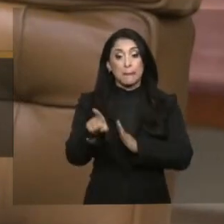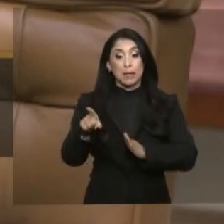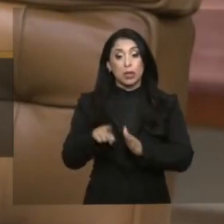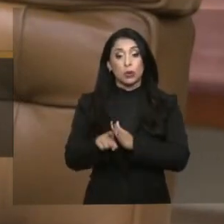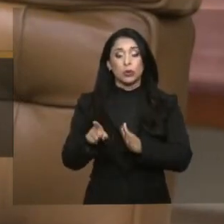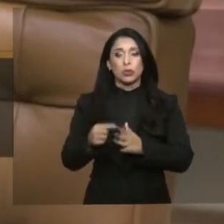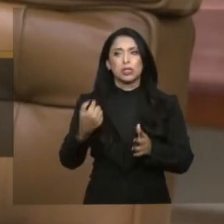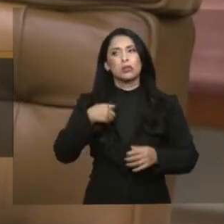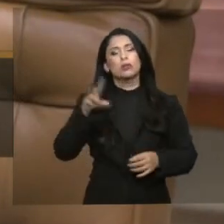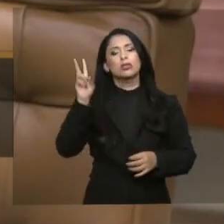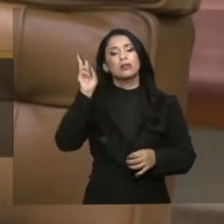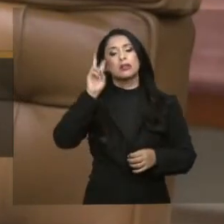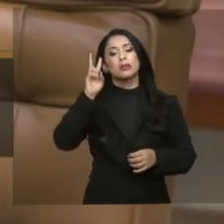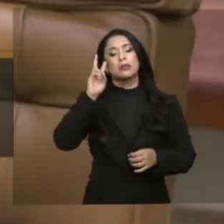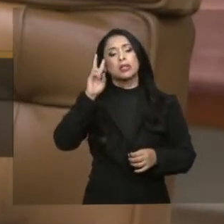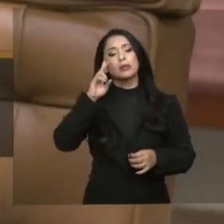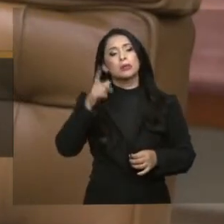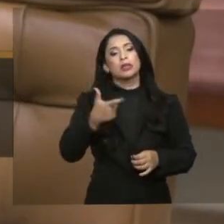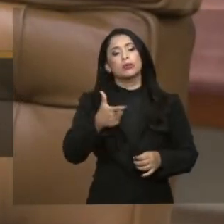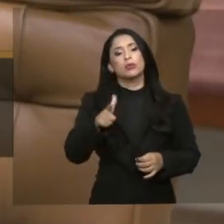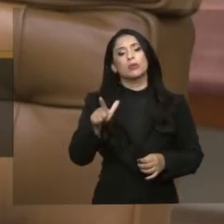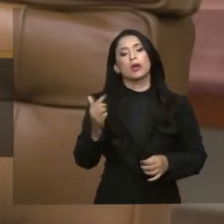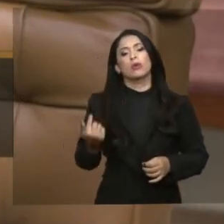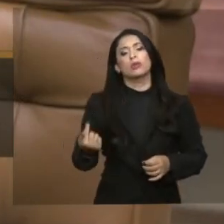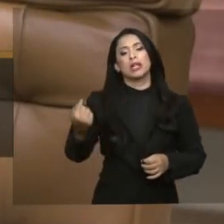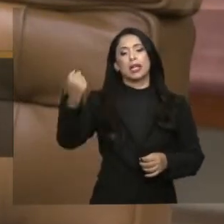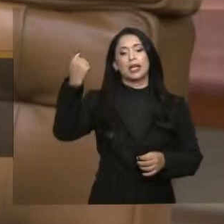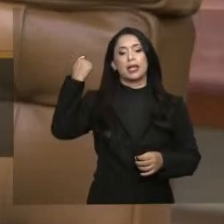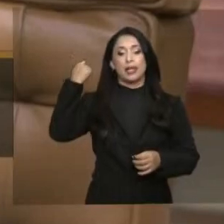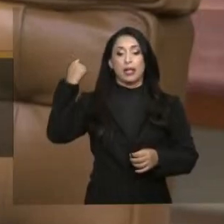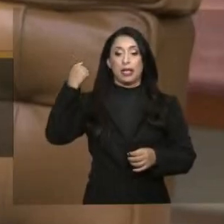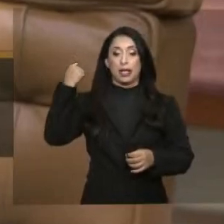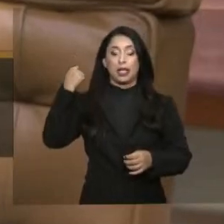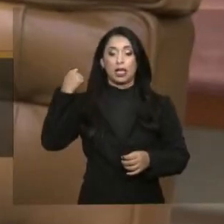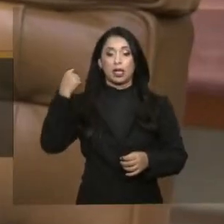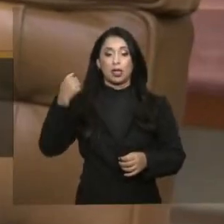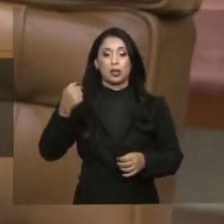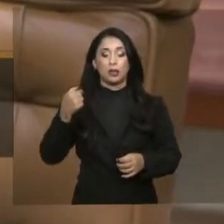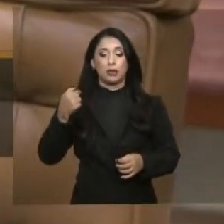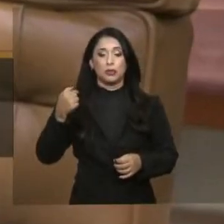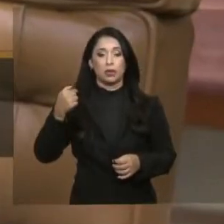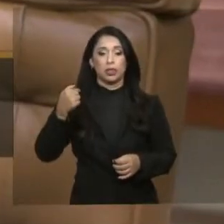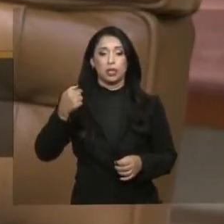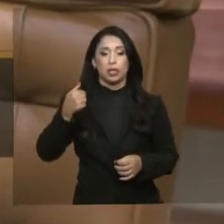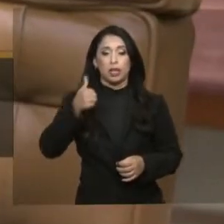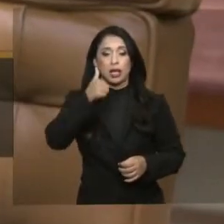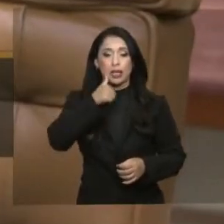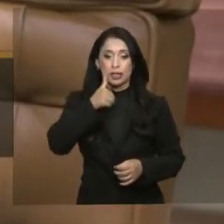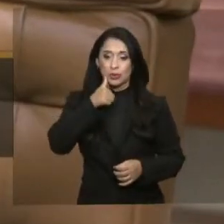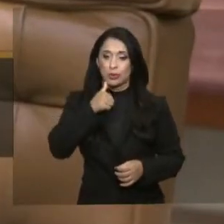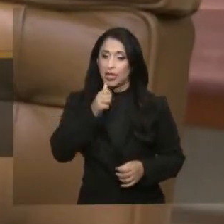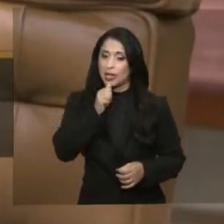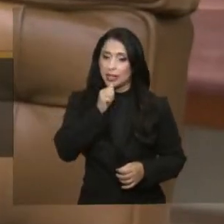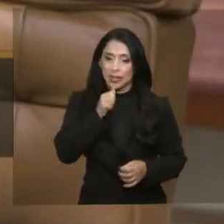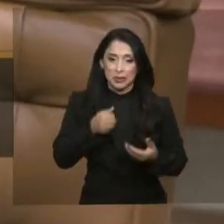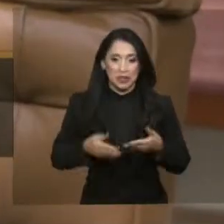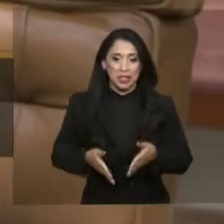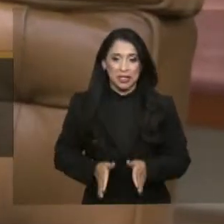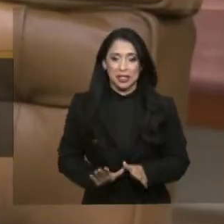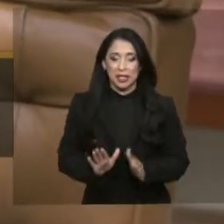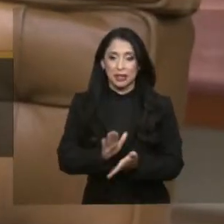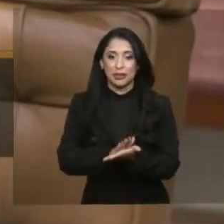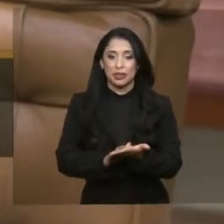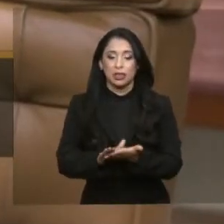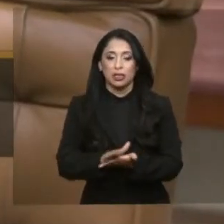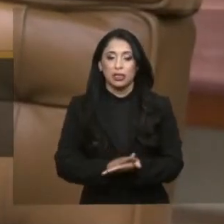lembrando, numa outra era, em que Vossas Excelências, sobretudo as mulheres, não eram nem nascidas, a gente já estava por